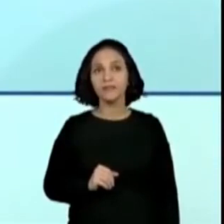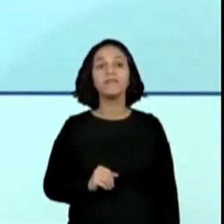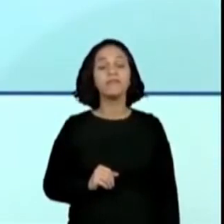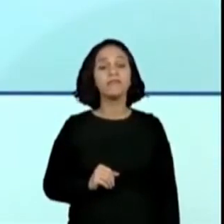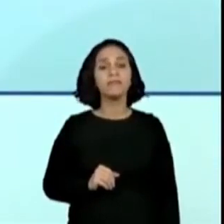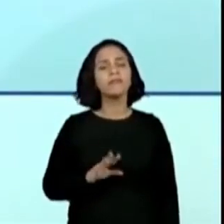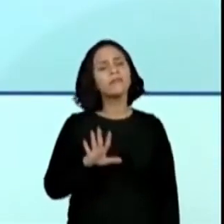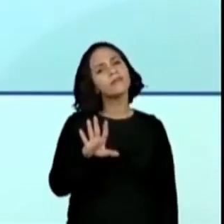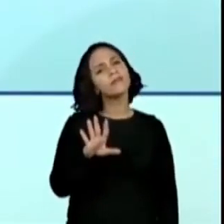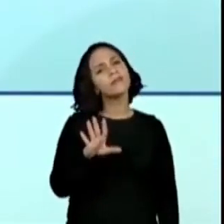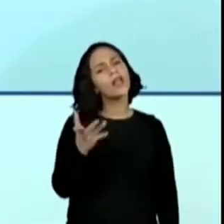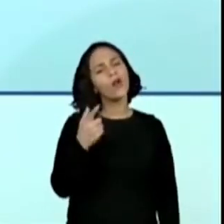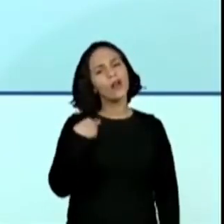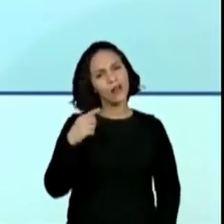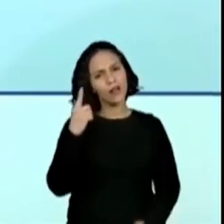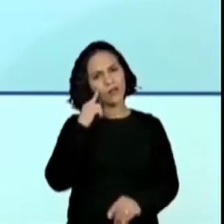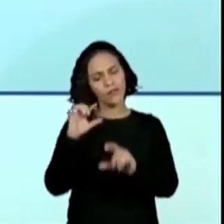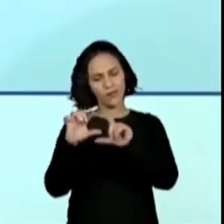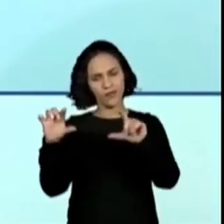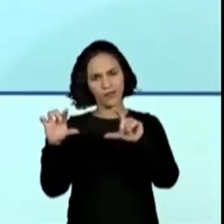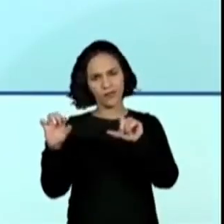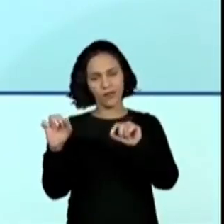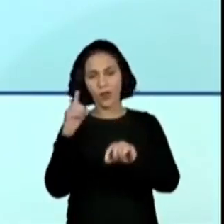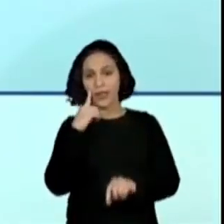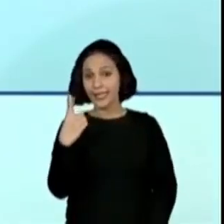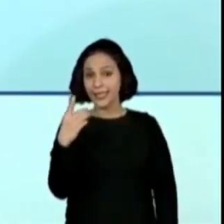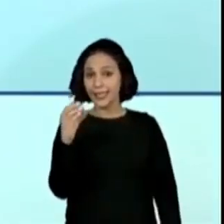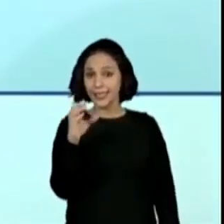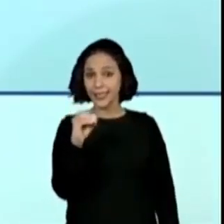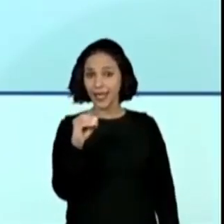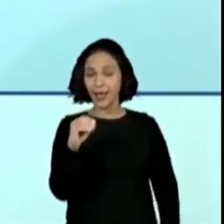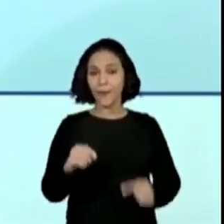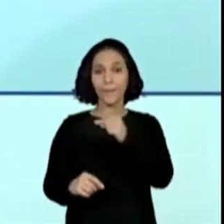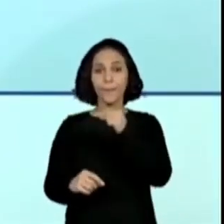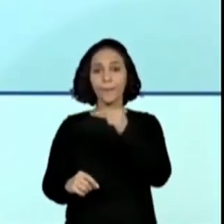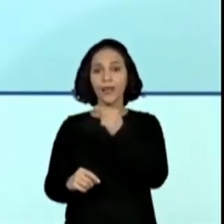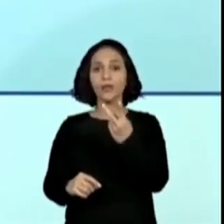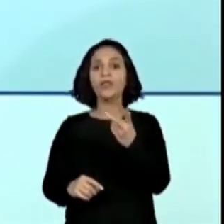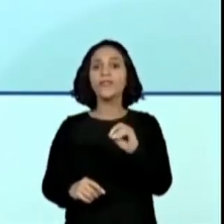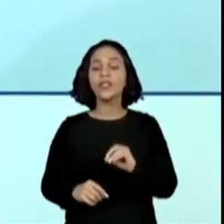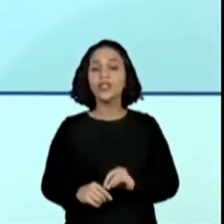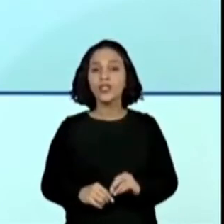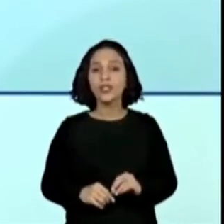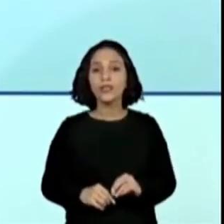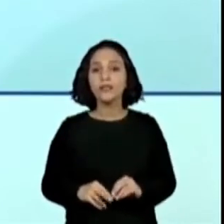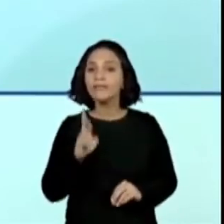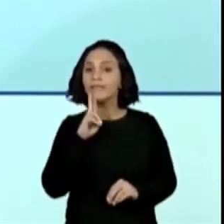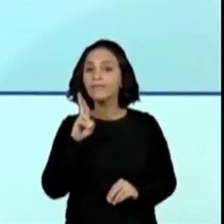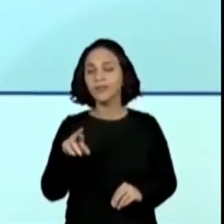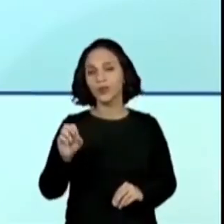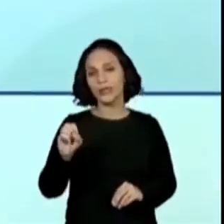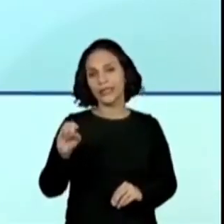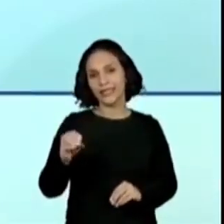tirei 20 da sentença E aí 100 - 20 é igual a